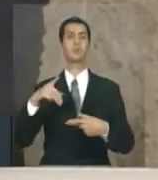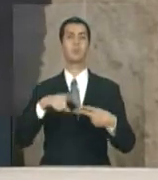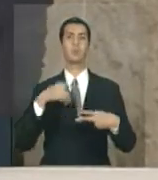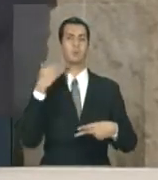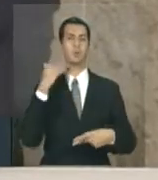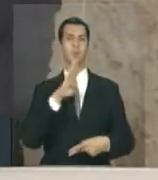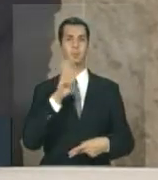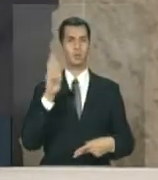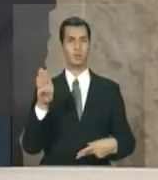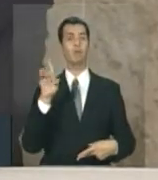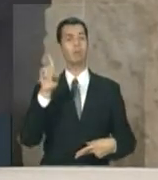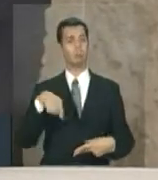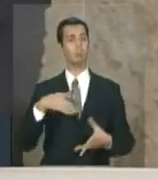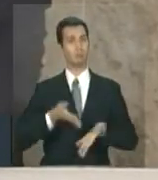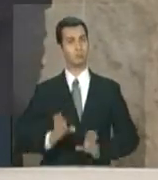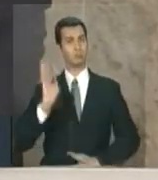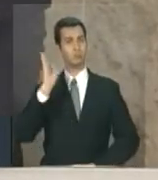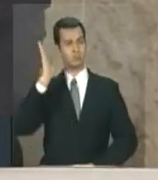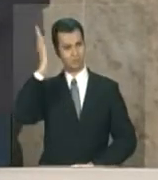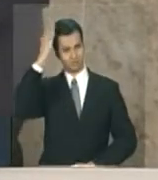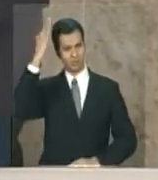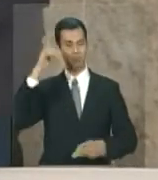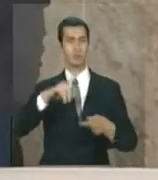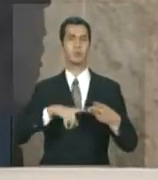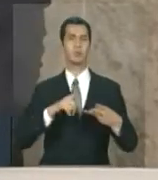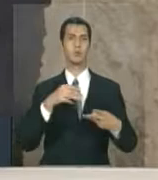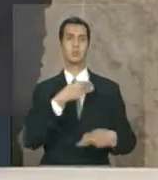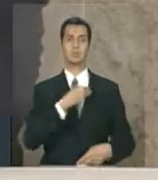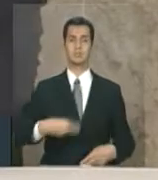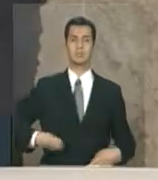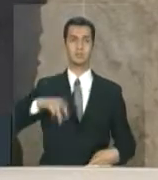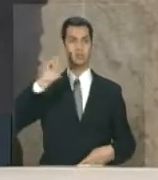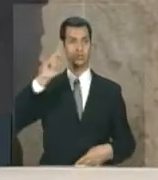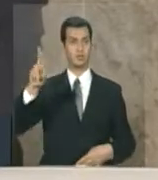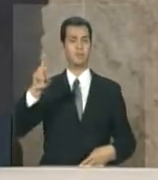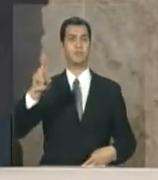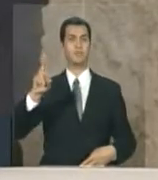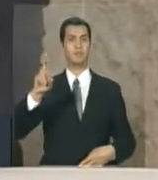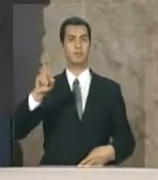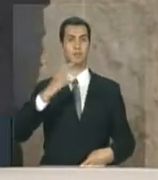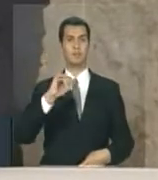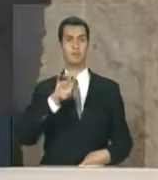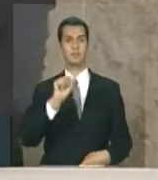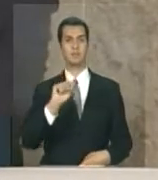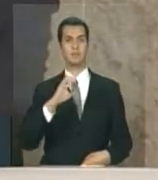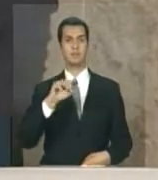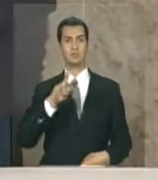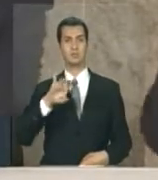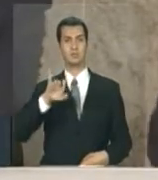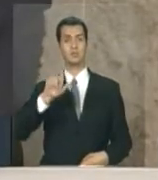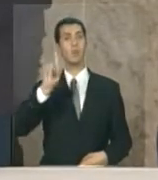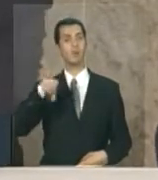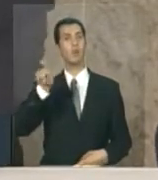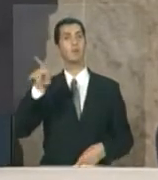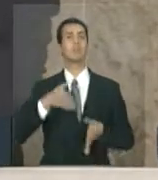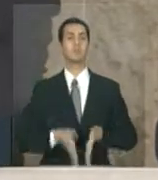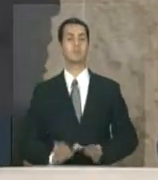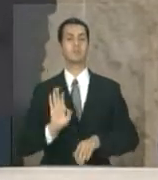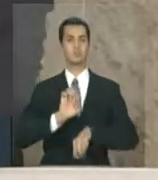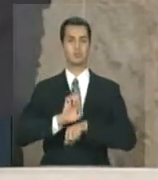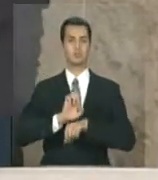paranaense, ministra-chefe da Casa Civil é paranaense, e Paraná tem, além de